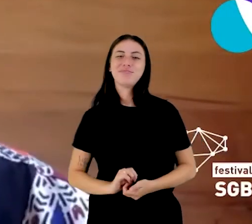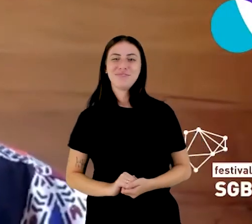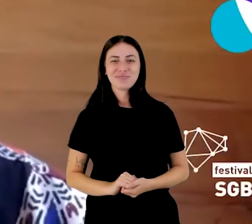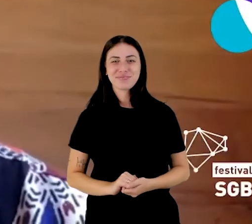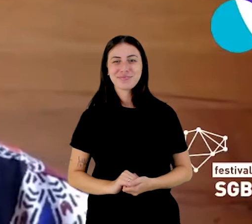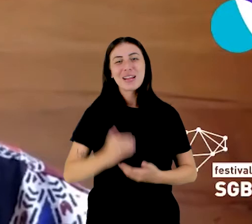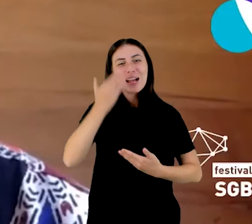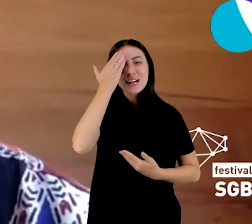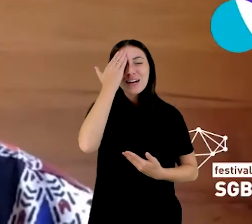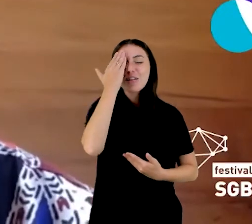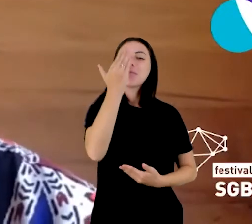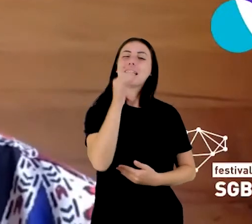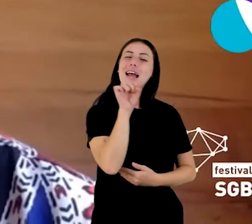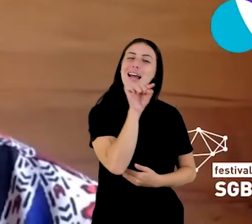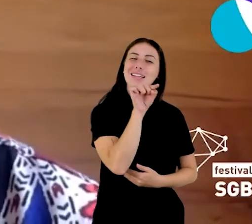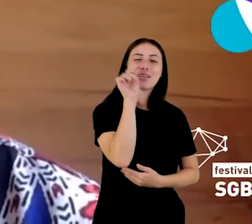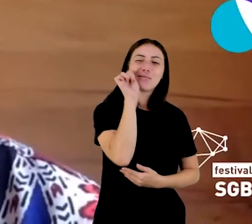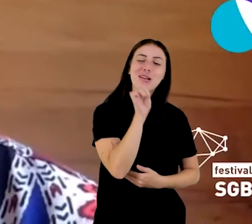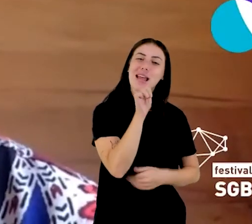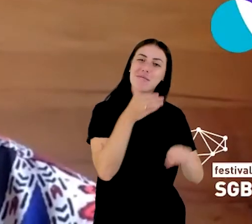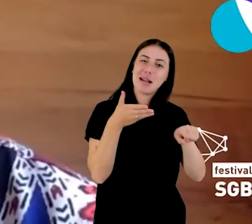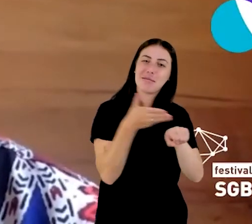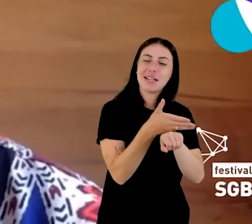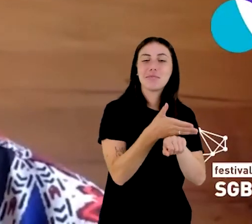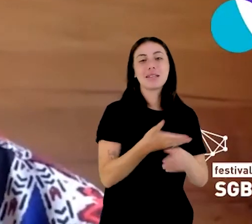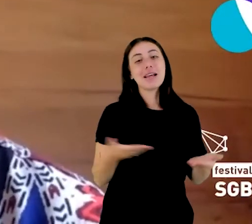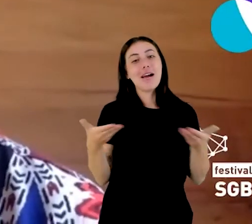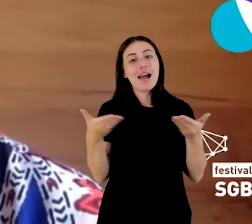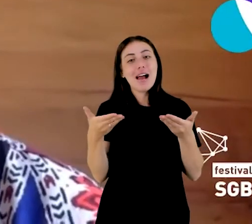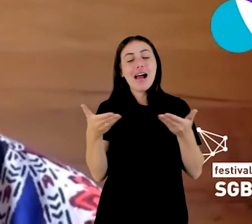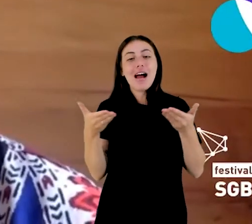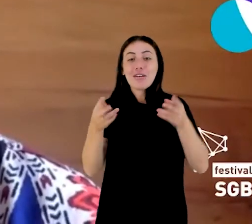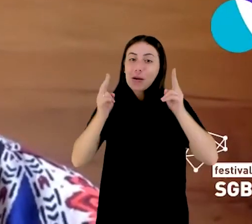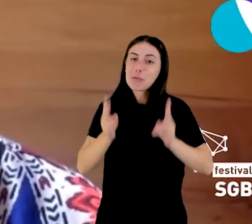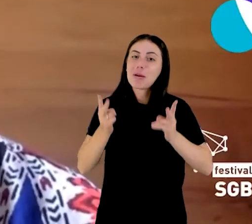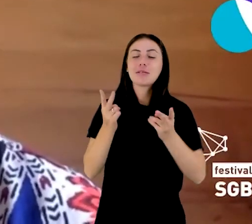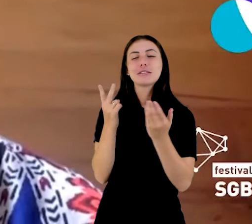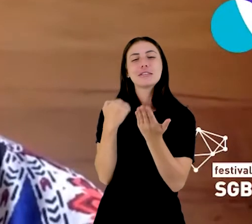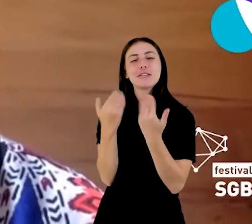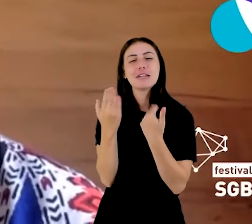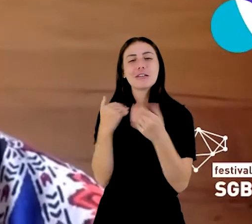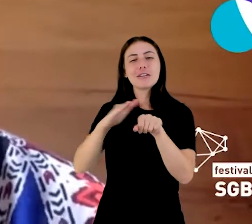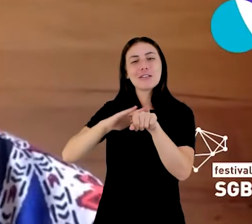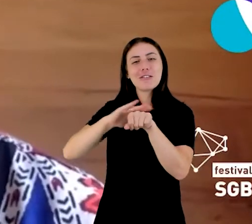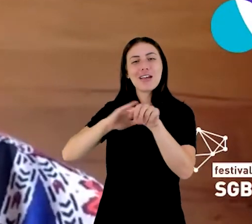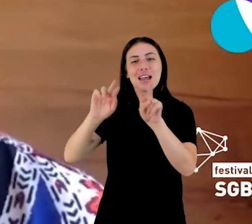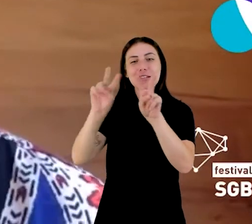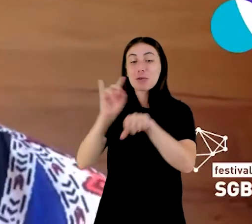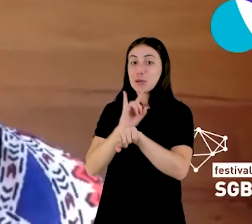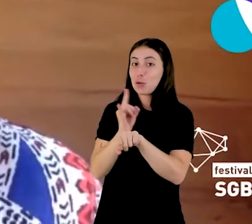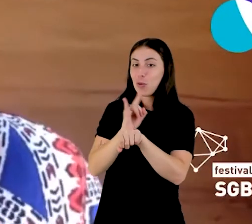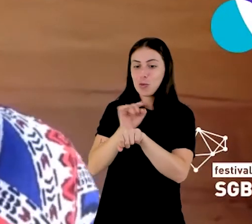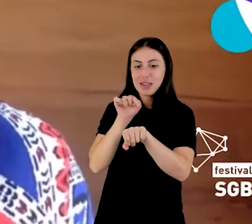vasos pequenos na cor preta. Bom, vamos lá. Muito obrigado, Rô, pela sua participação, Rosana. Dando